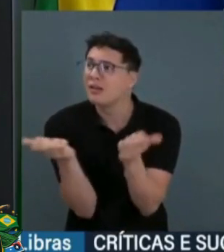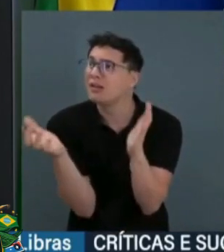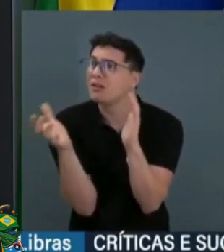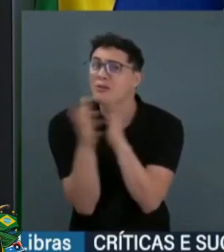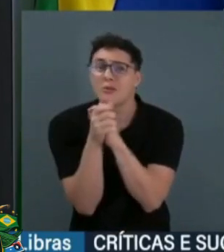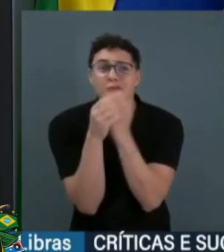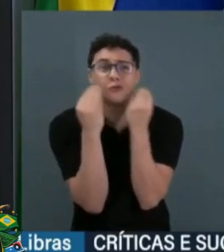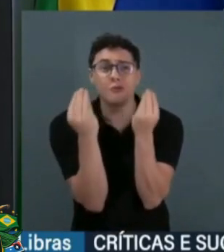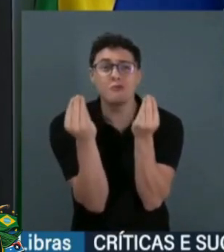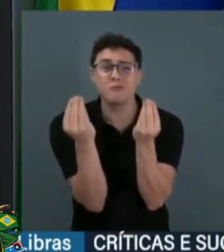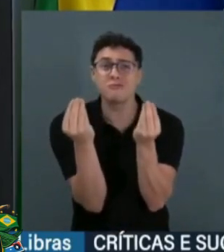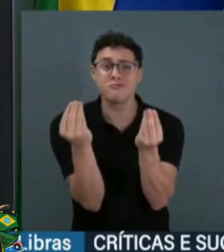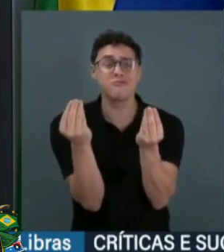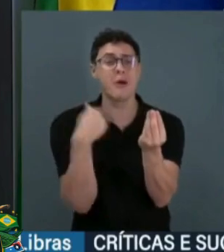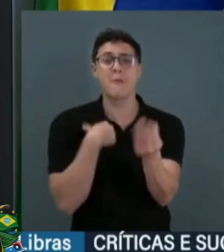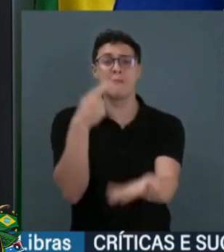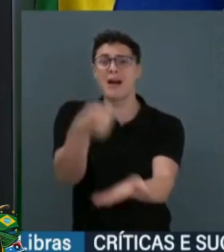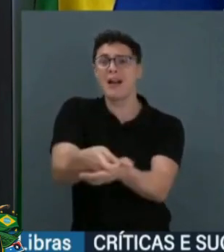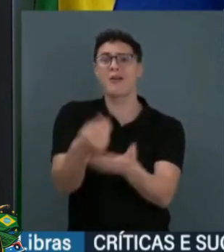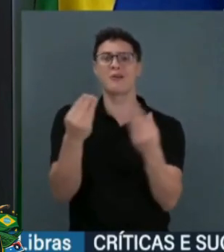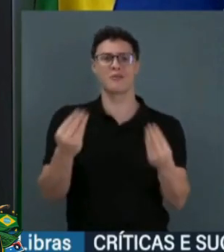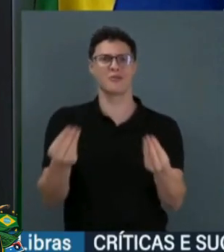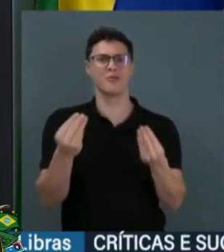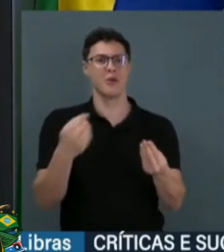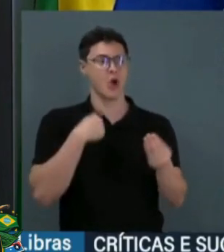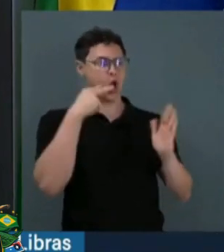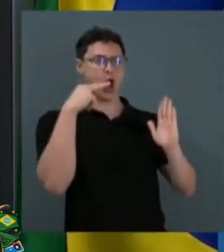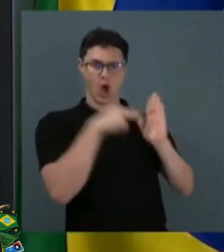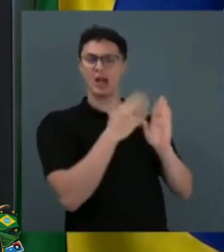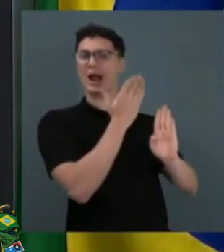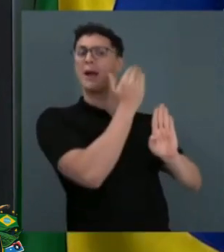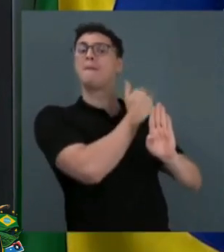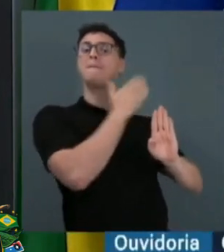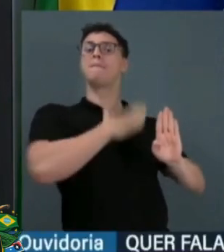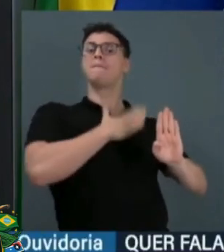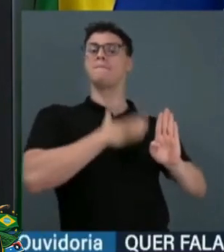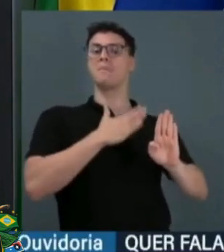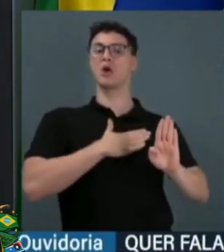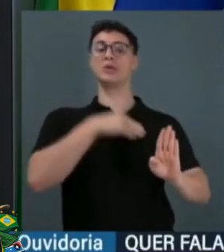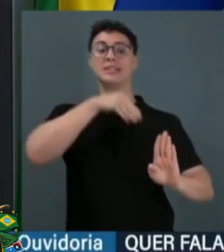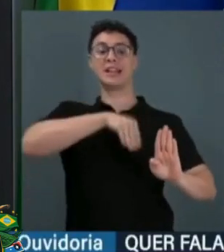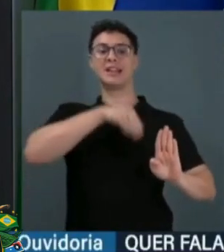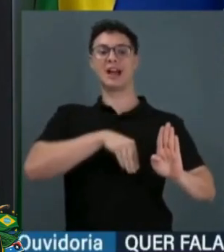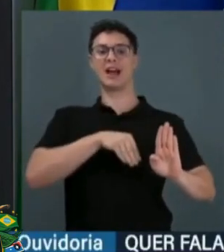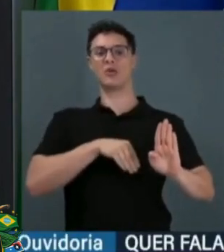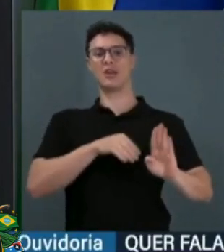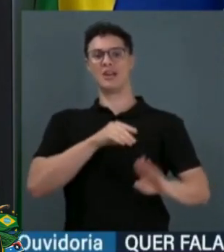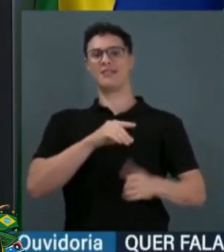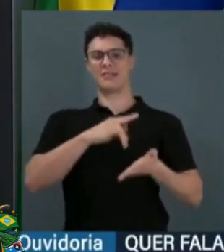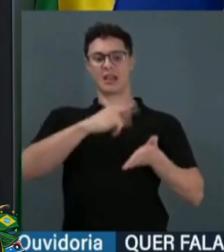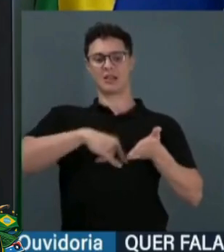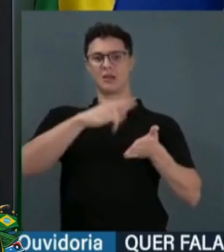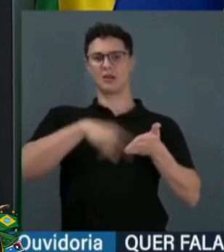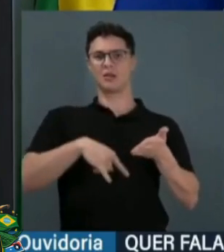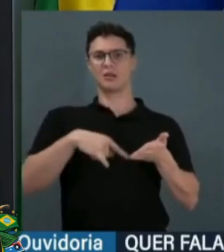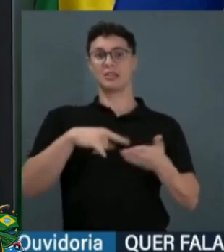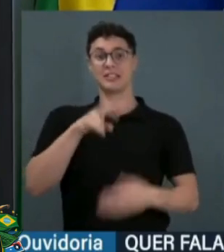vida. Basta ver minhas declarações de imposto de renda. Eu, em 5 anos, eu